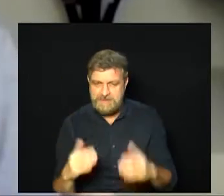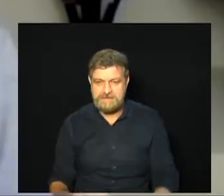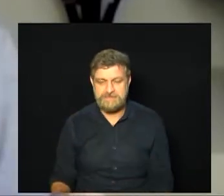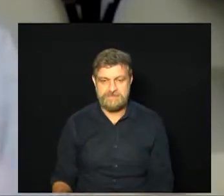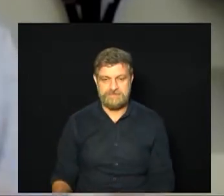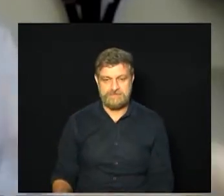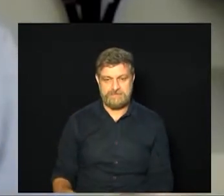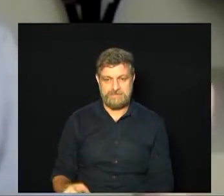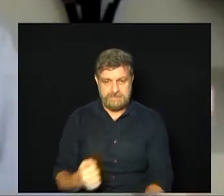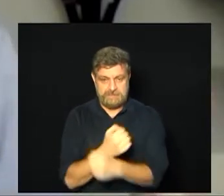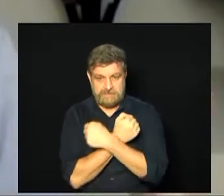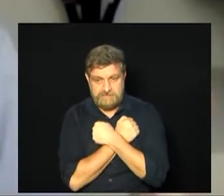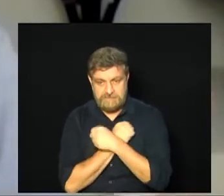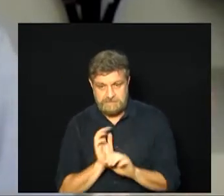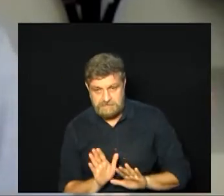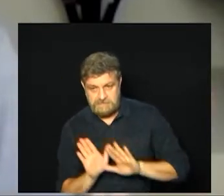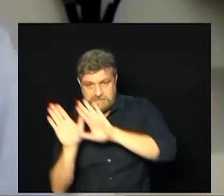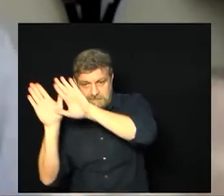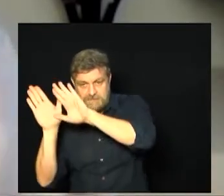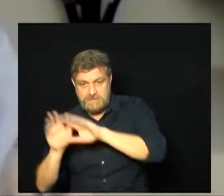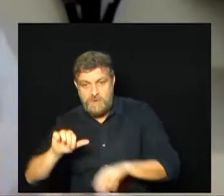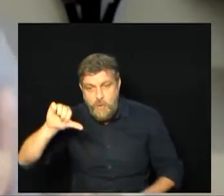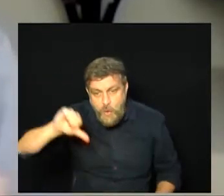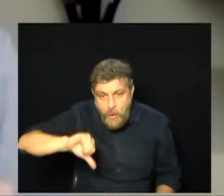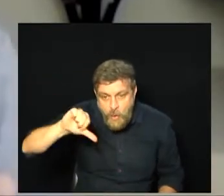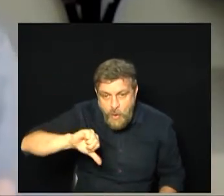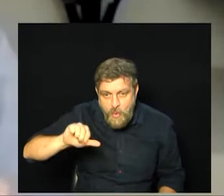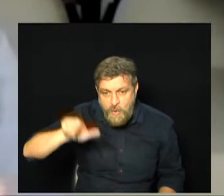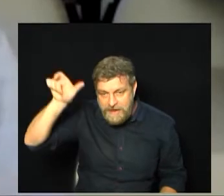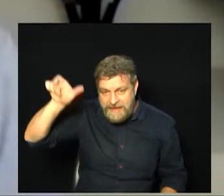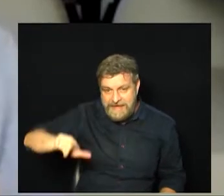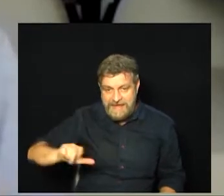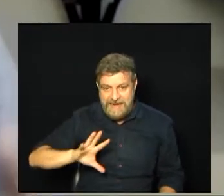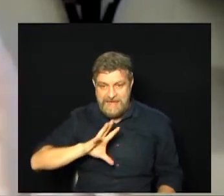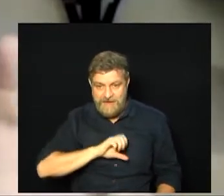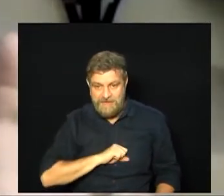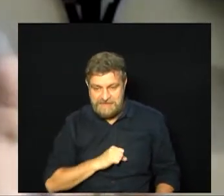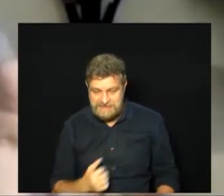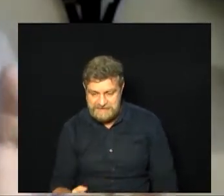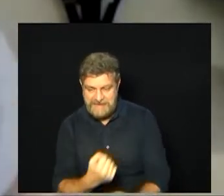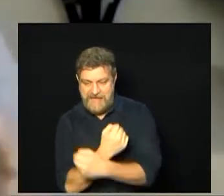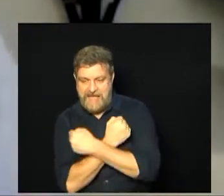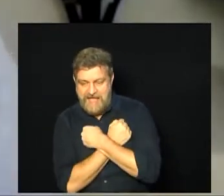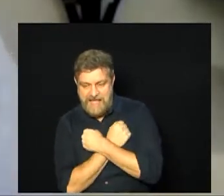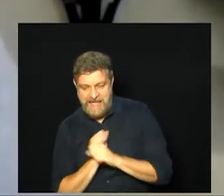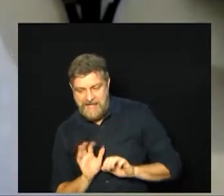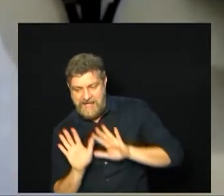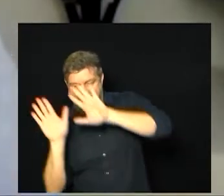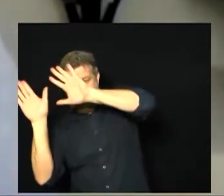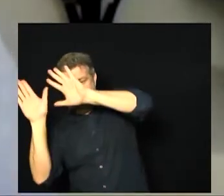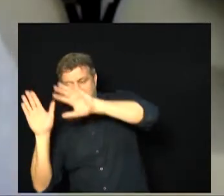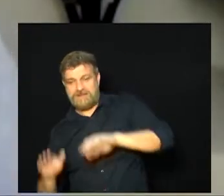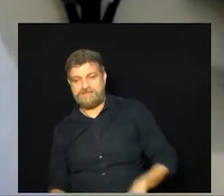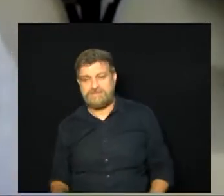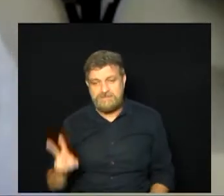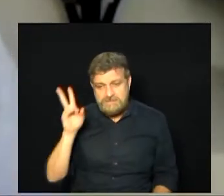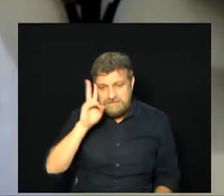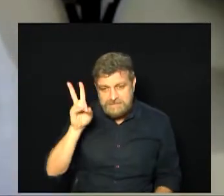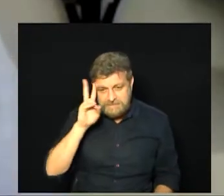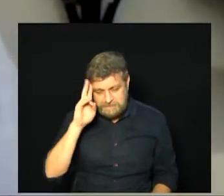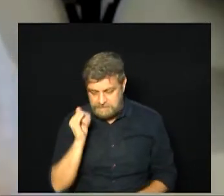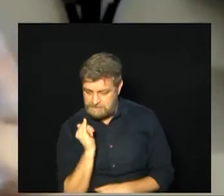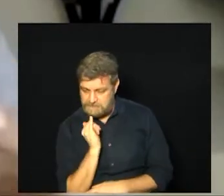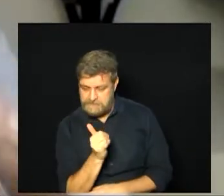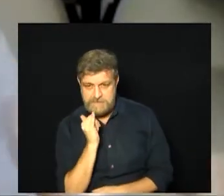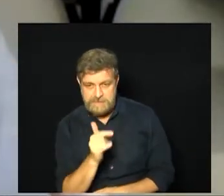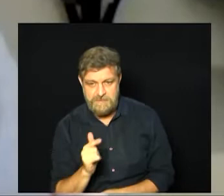Goleiro, o pior vai pro gol. Sim. Desde que ele goste de agarrar. Aí eu cito uma história que foi por ocasião